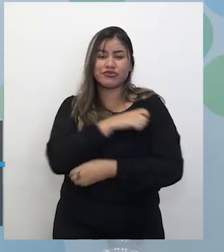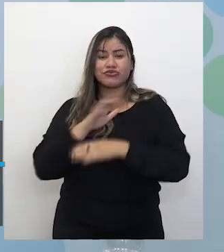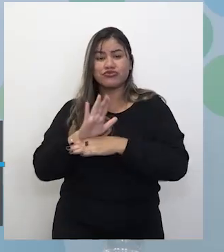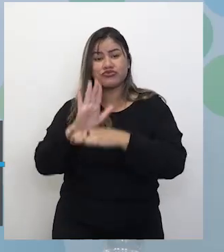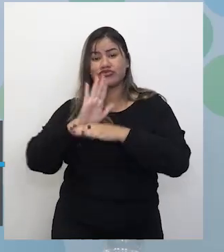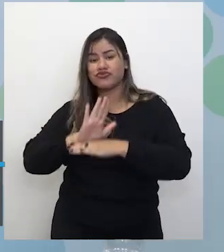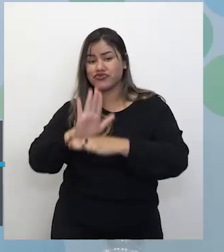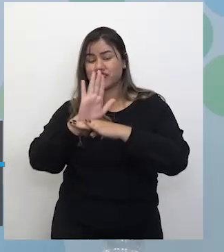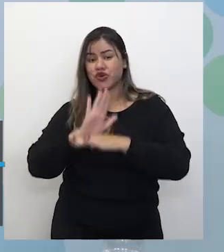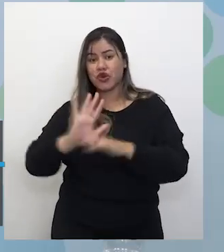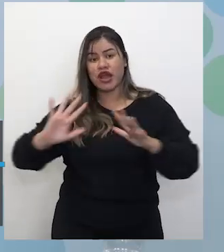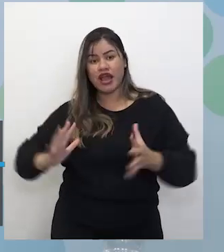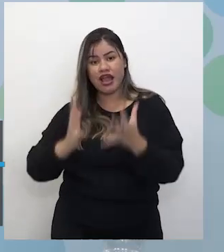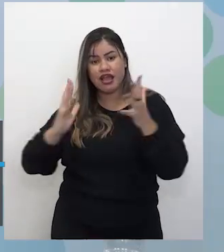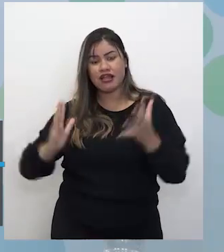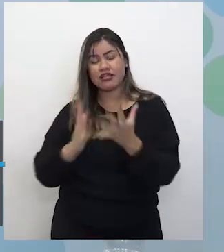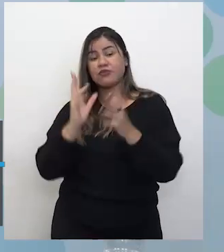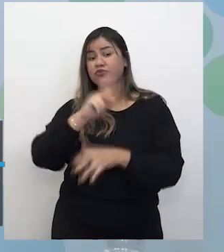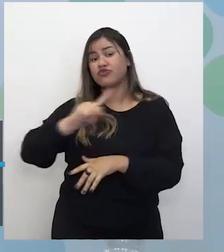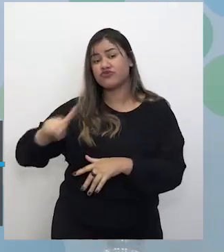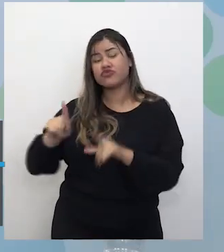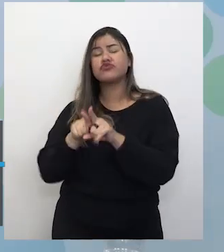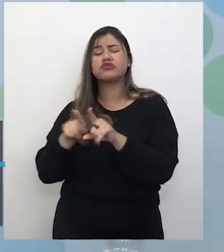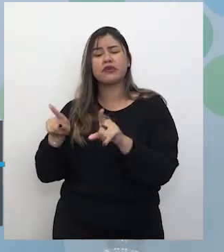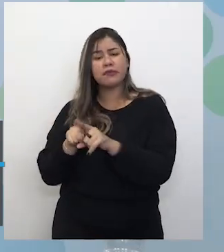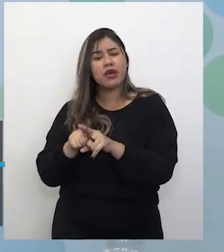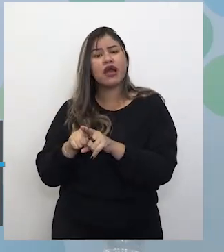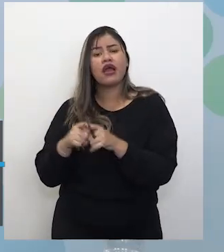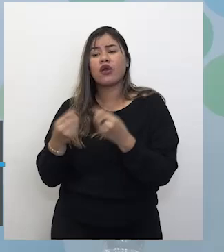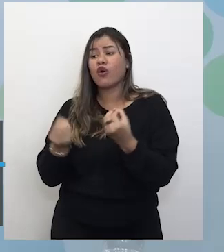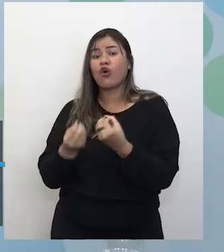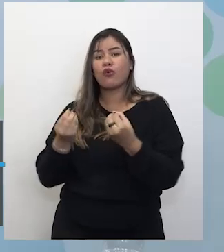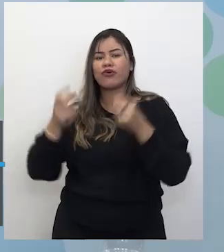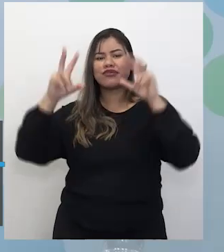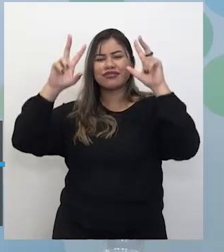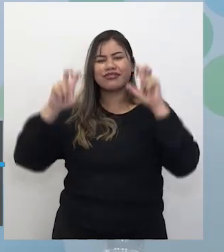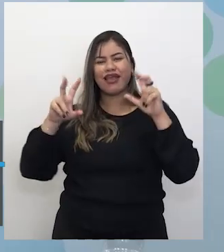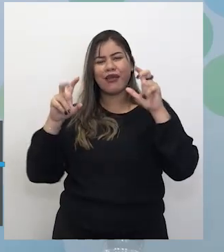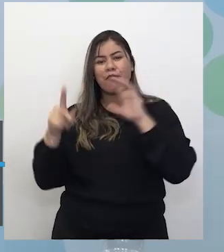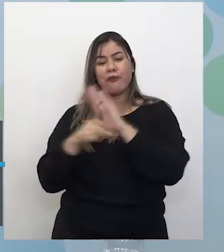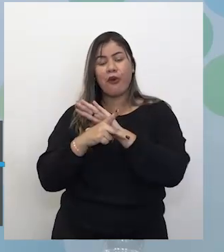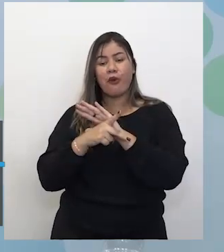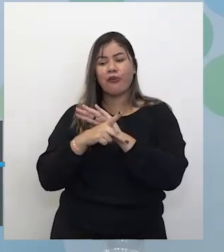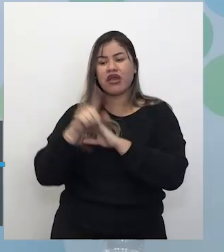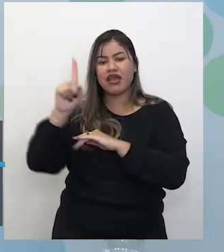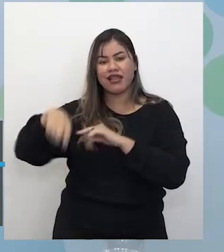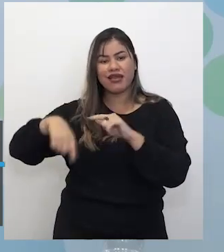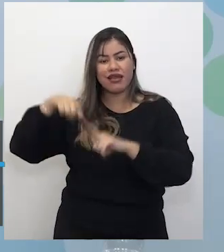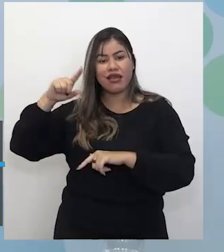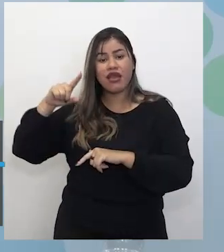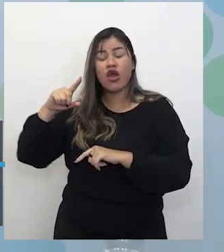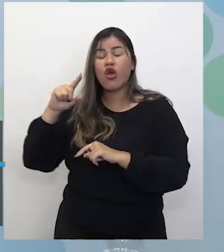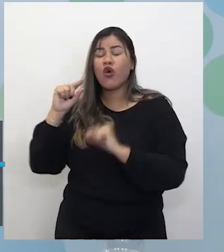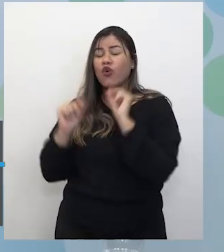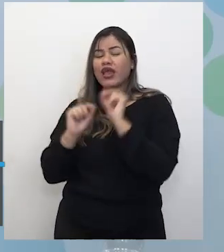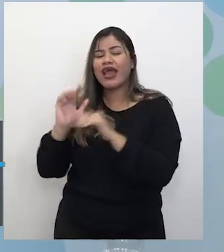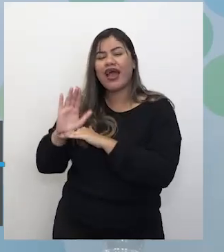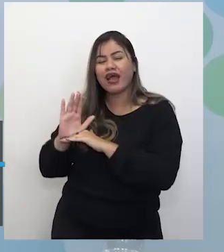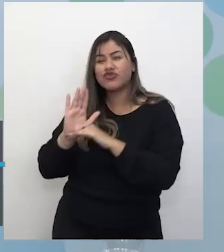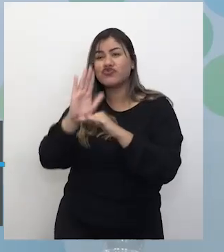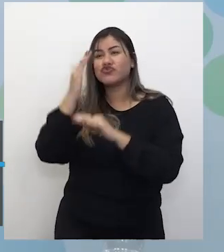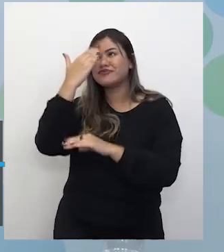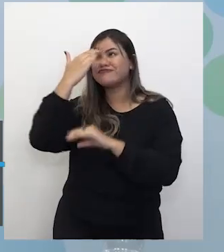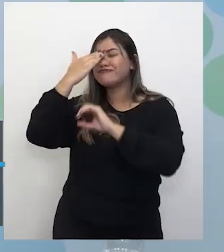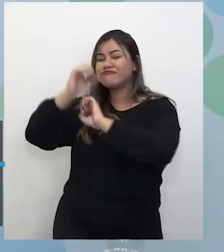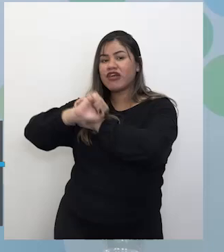eles incentivam cada vez mais essa temática de que o estudante, ele é objeto de entendimento, de compreensão